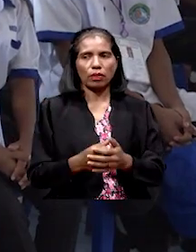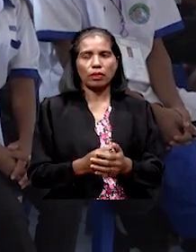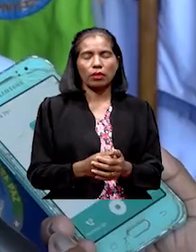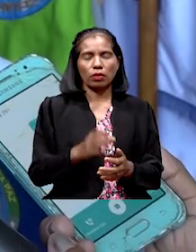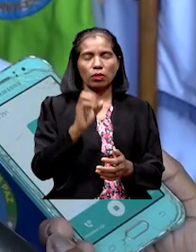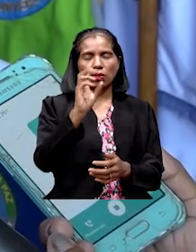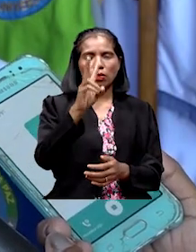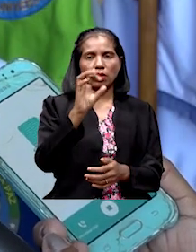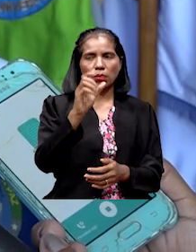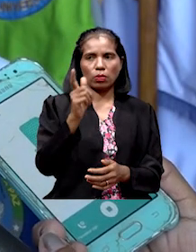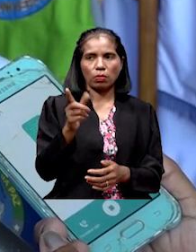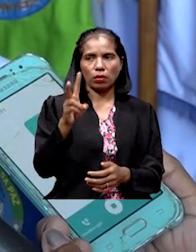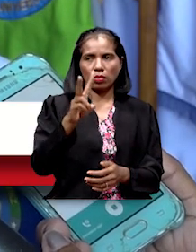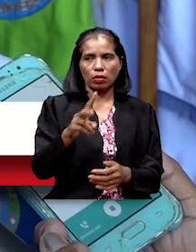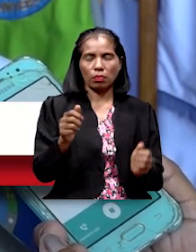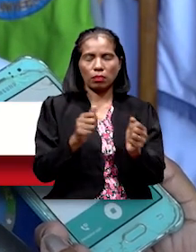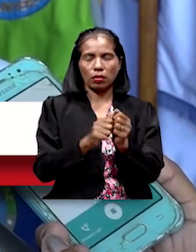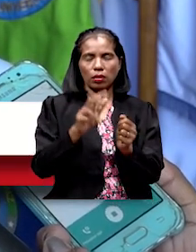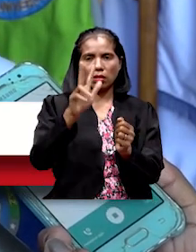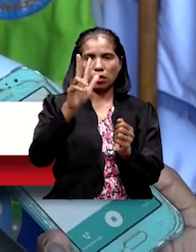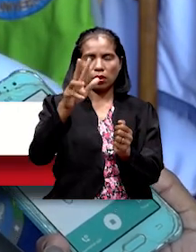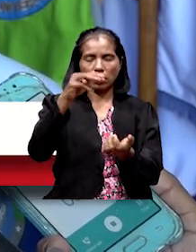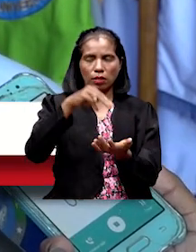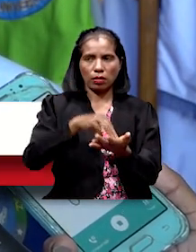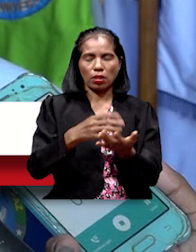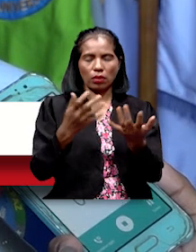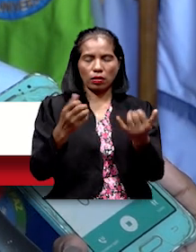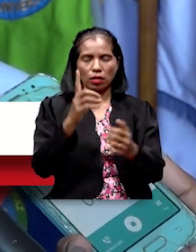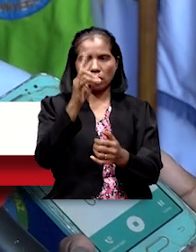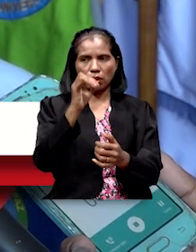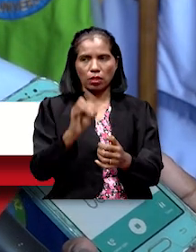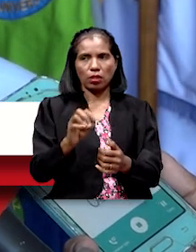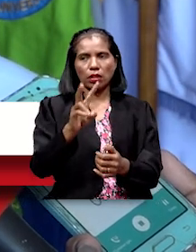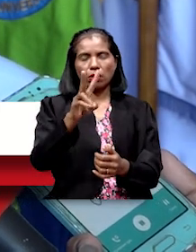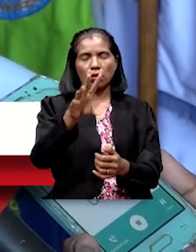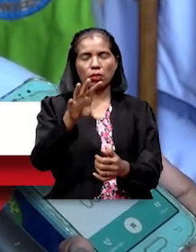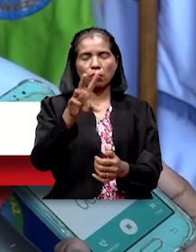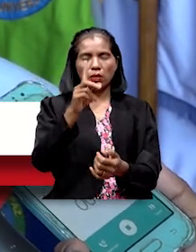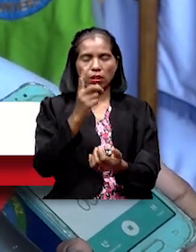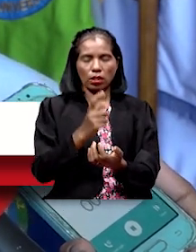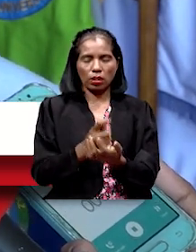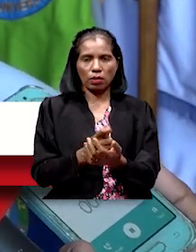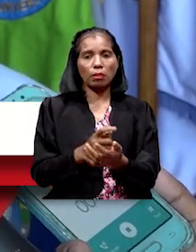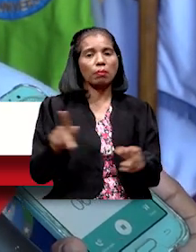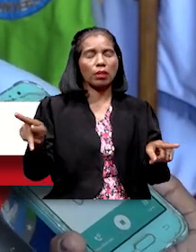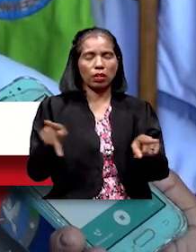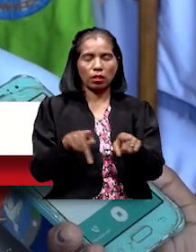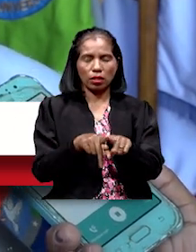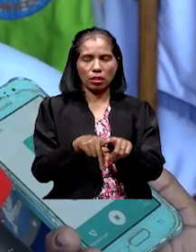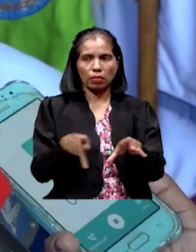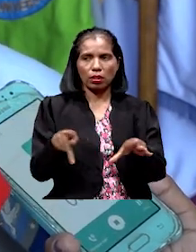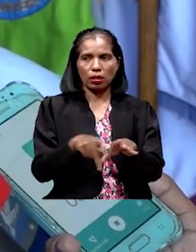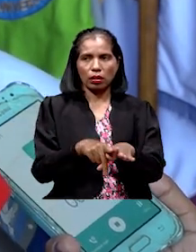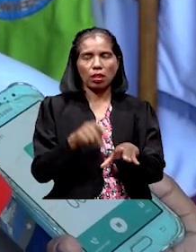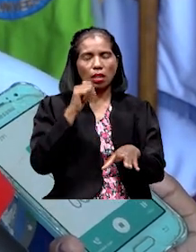né, acomoda estudante por volta de 3.000. Agora, na Rauguia Dili, há 2.400 né, mesmo que participam da orientação. No Aban, 3 horas,